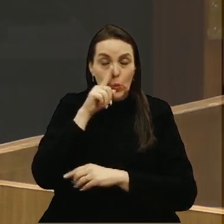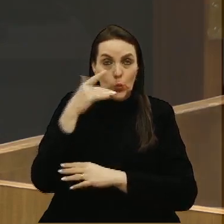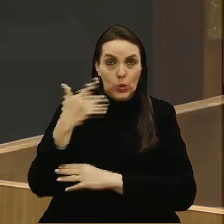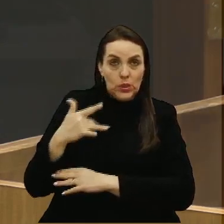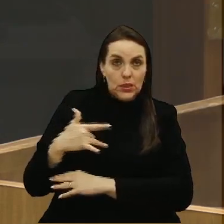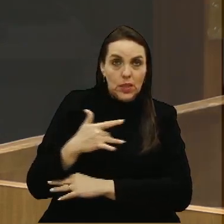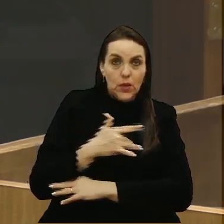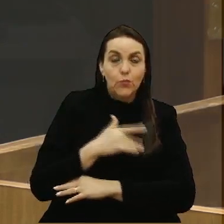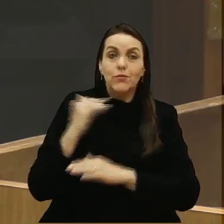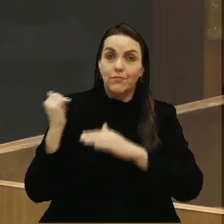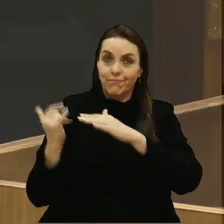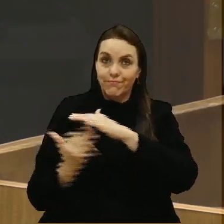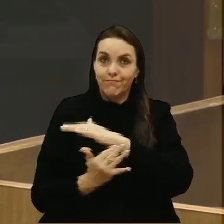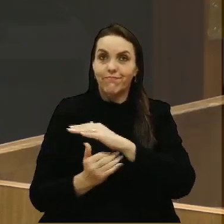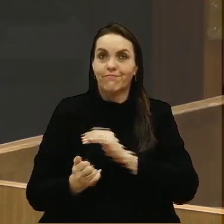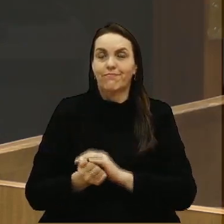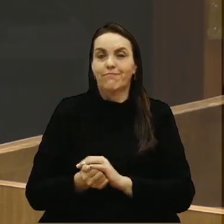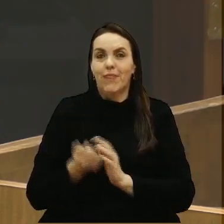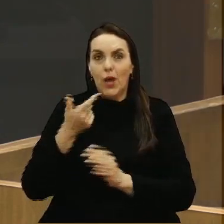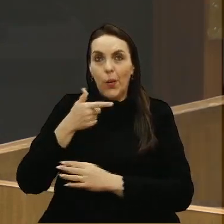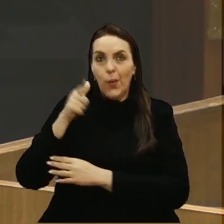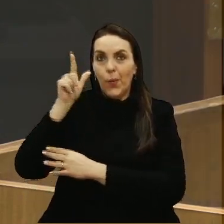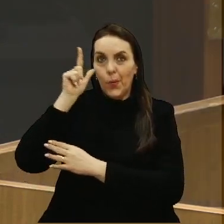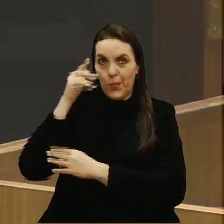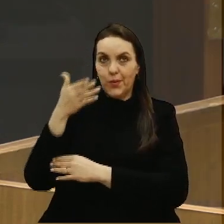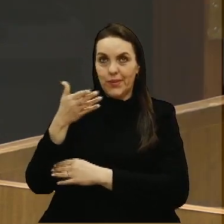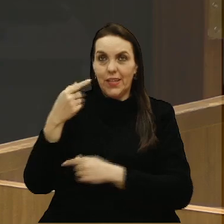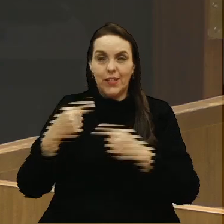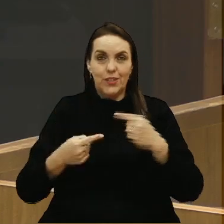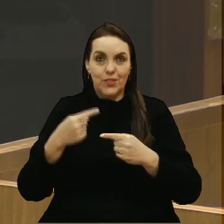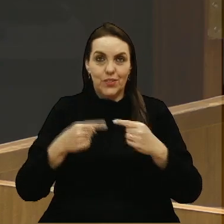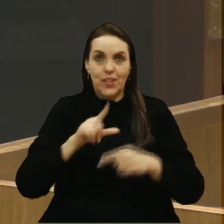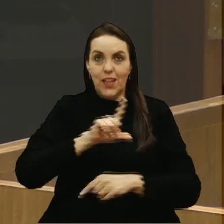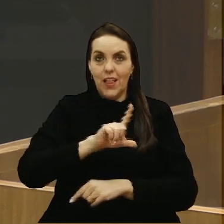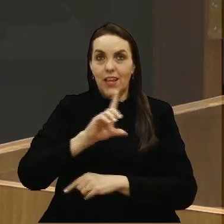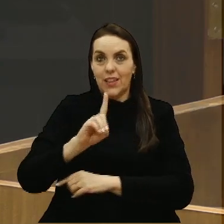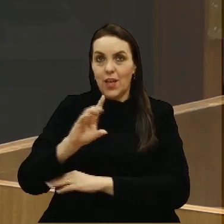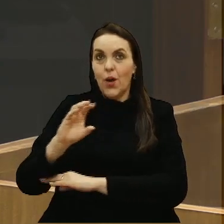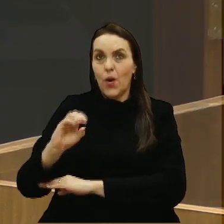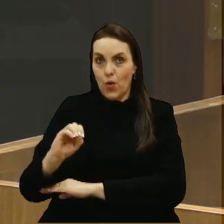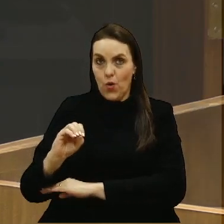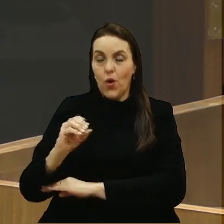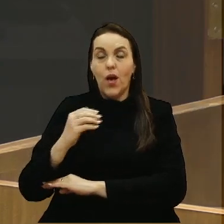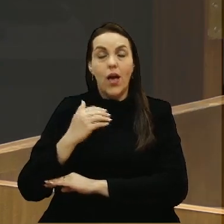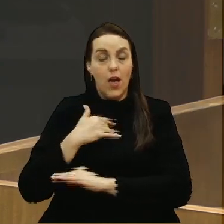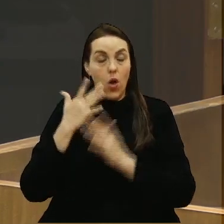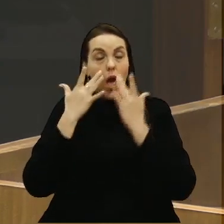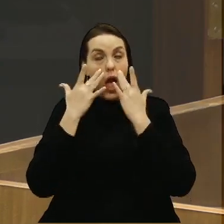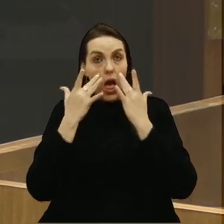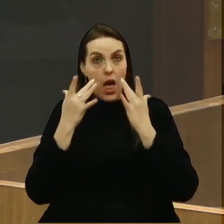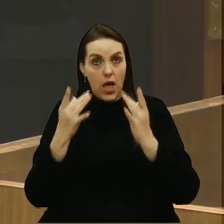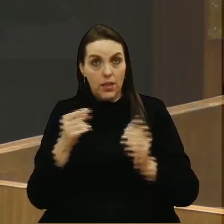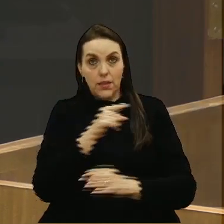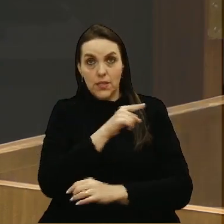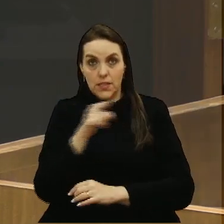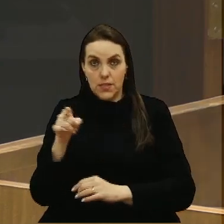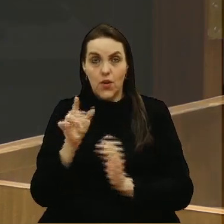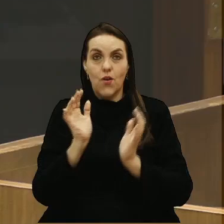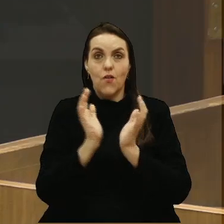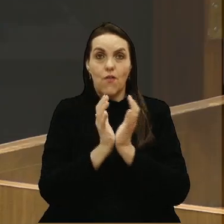os imigrantes. E aí ontem, na discussão da LDO, e eu chamo a atenção aos